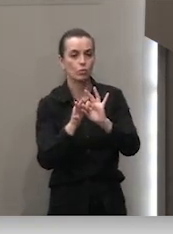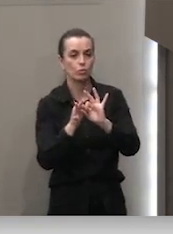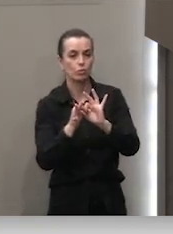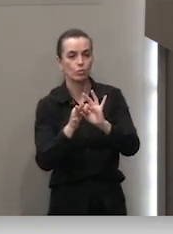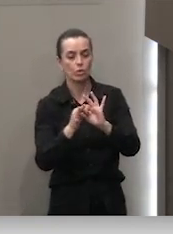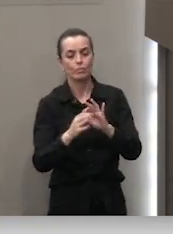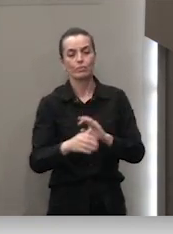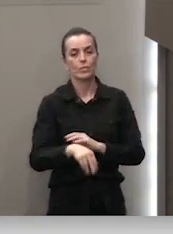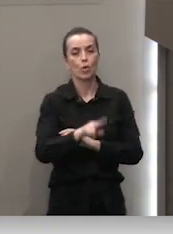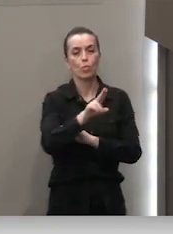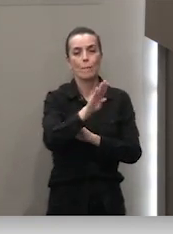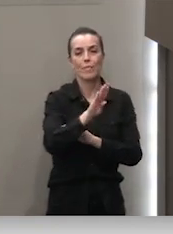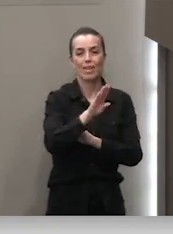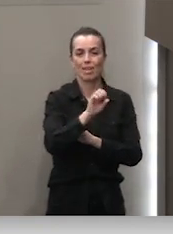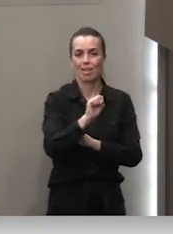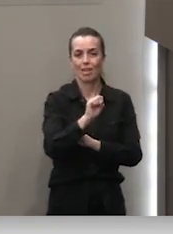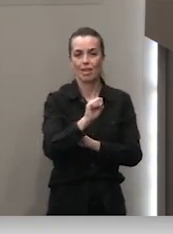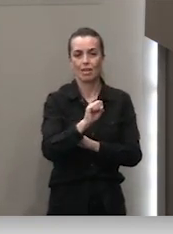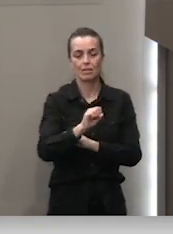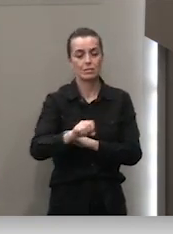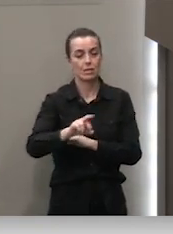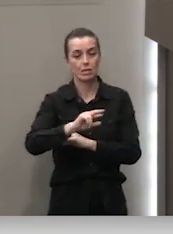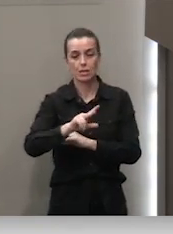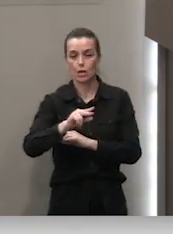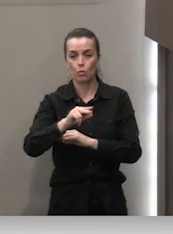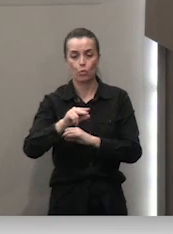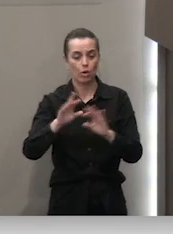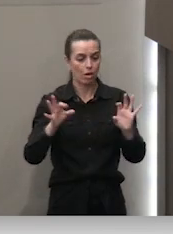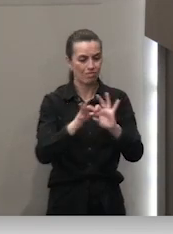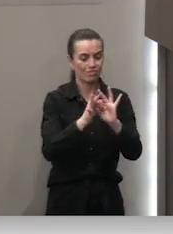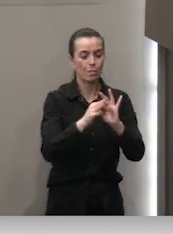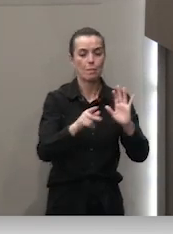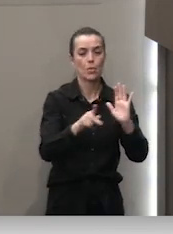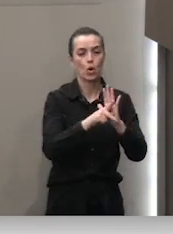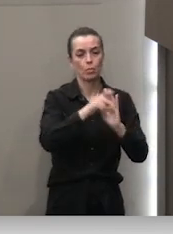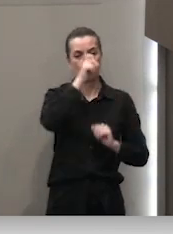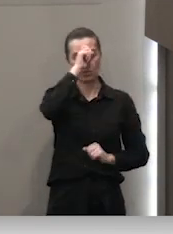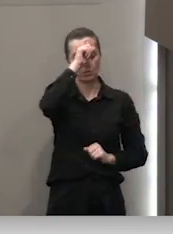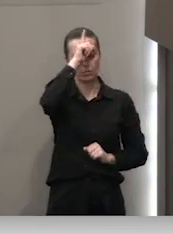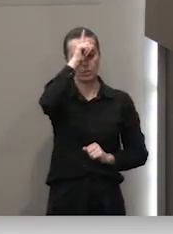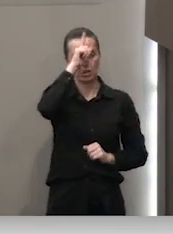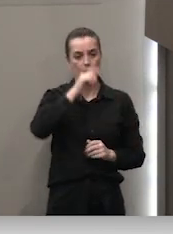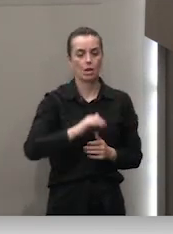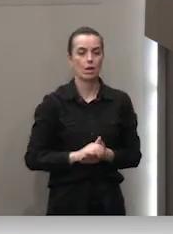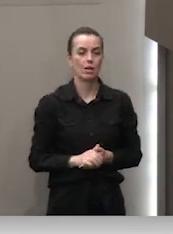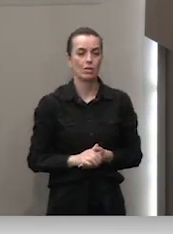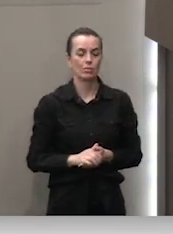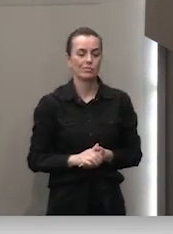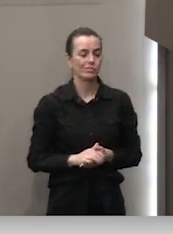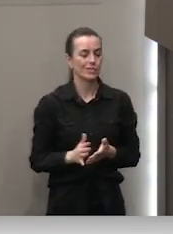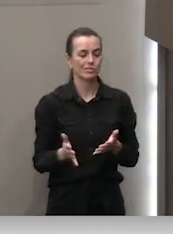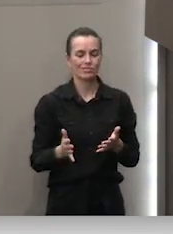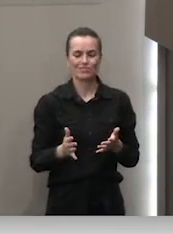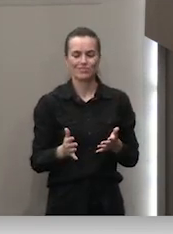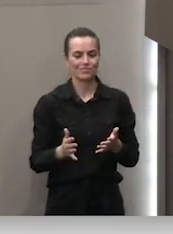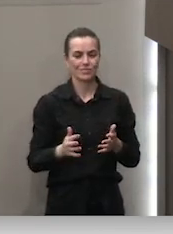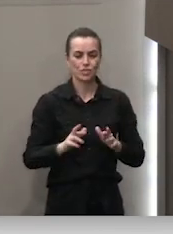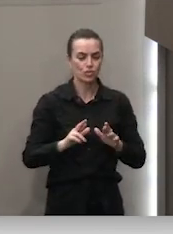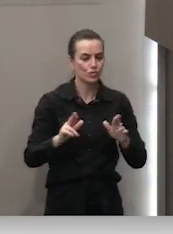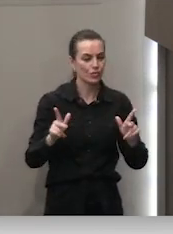à estrutura do hospital. Aí o hospital tem outra estrutura